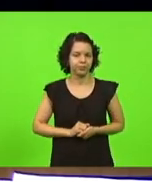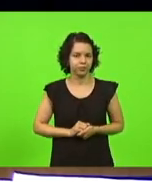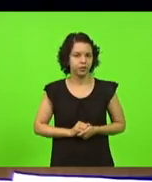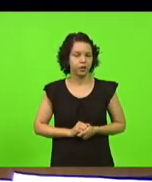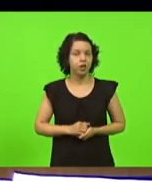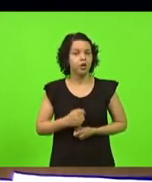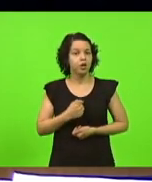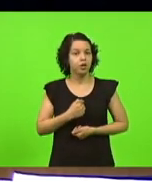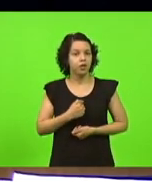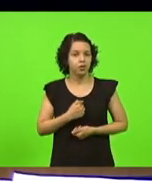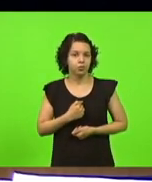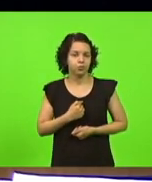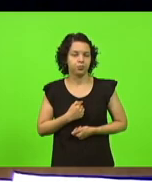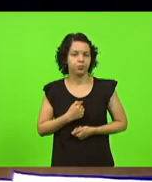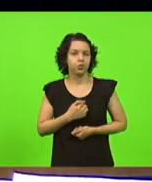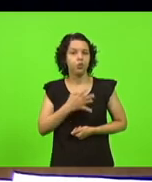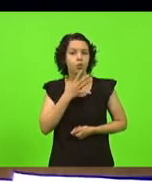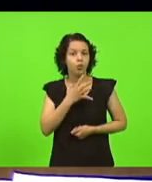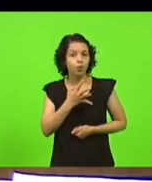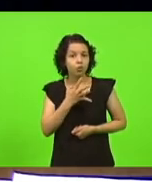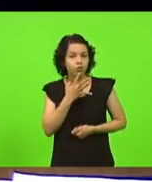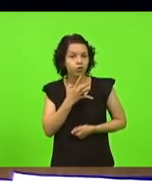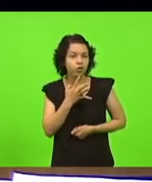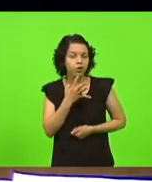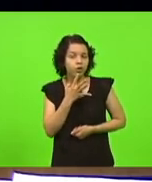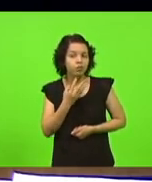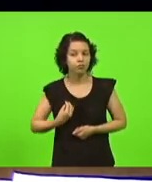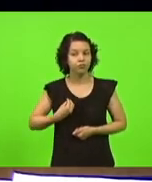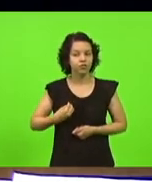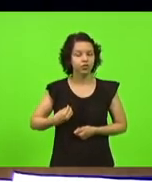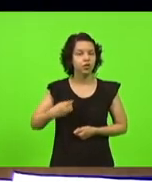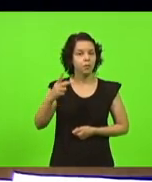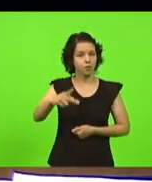Eu conheço bem a realidade de professor, porque fui